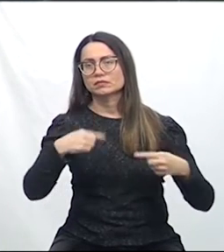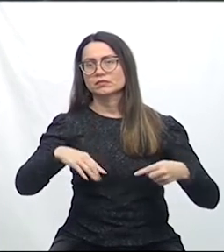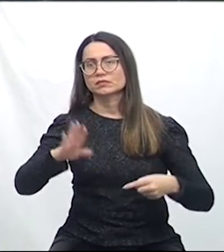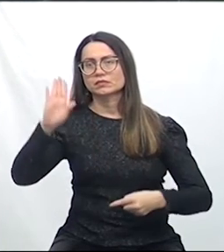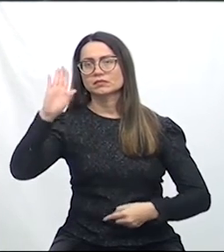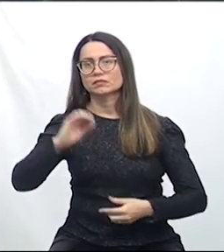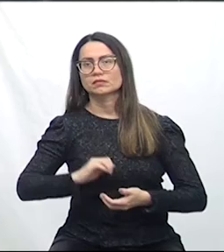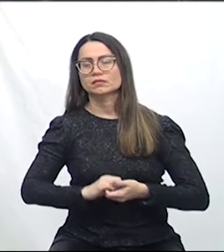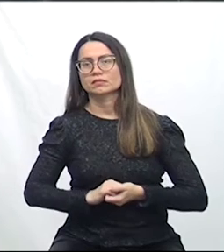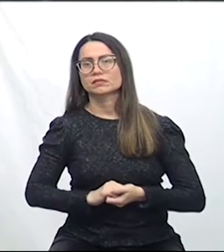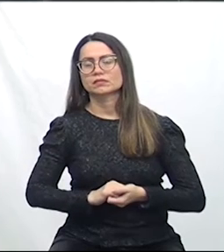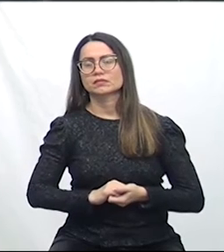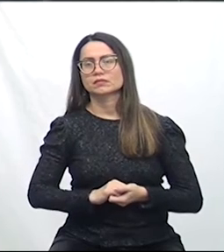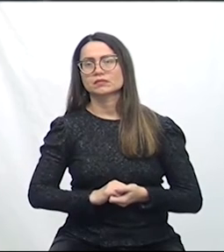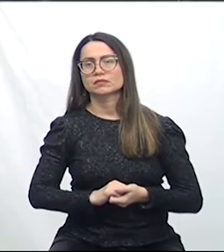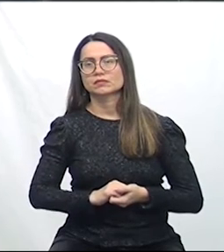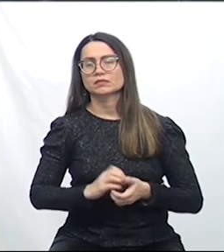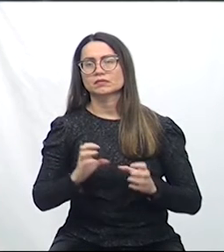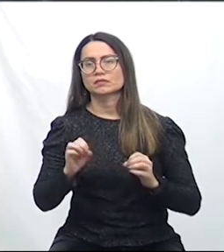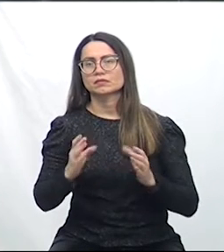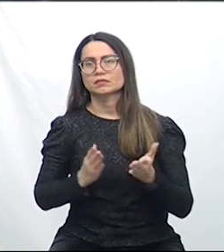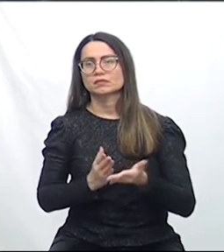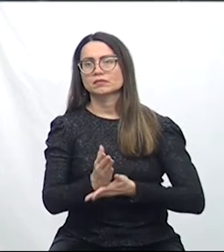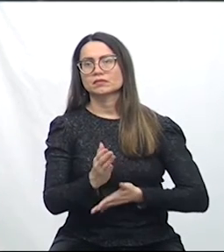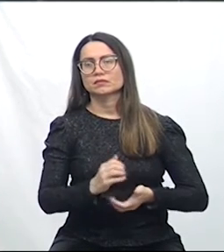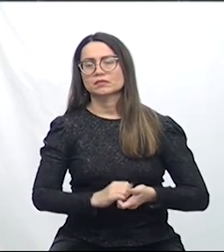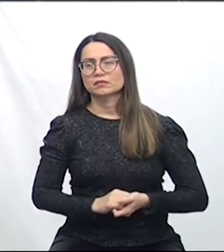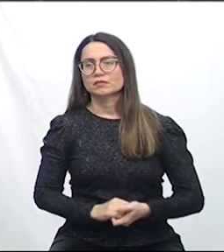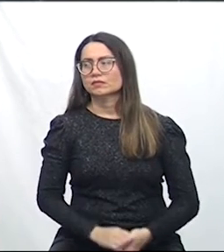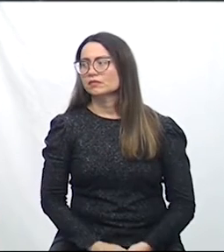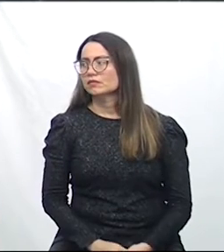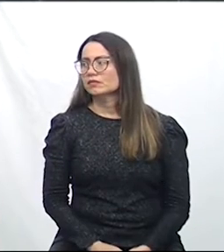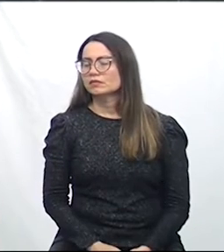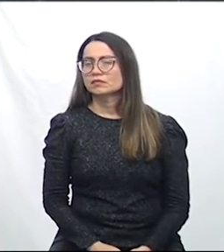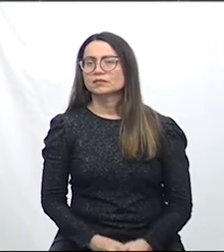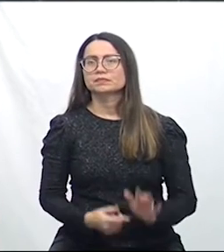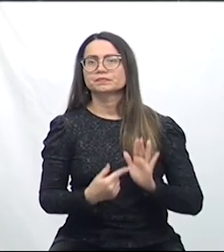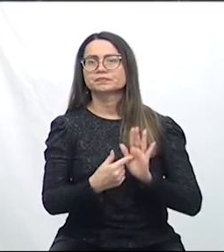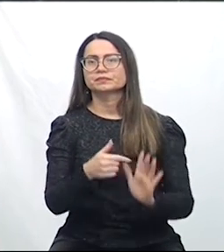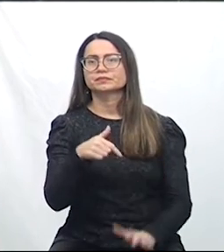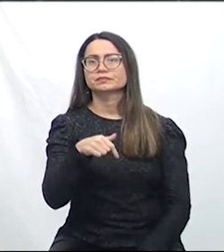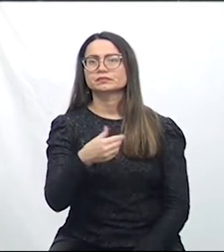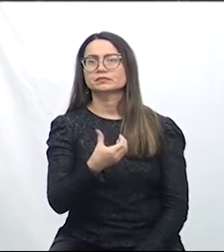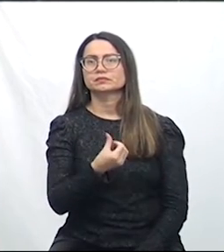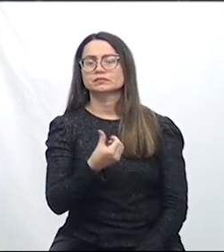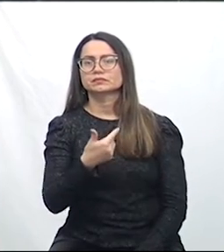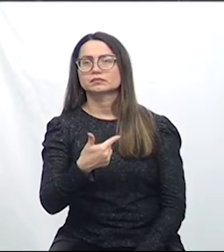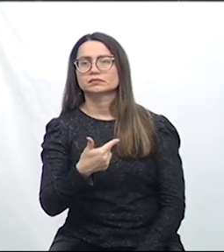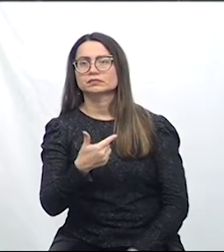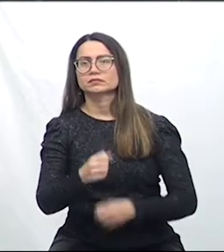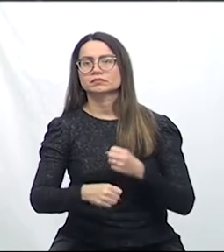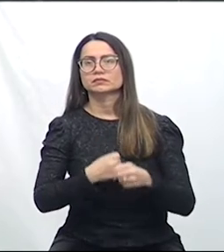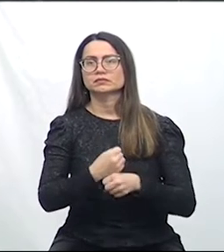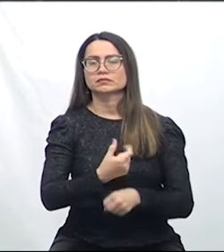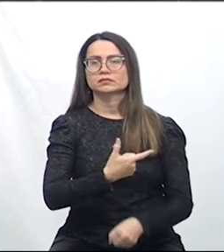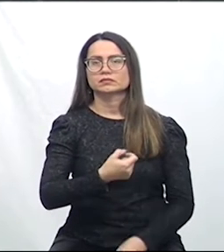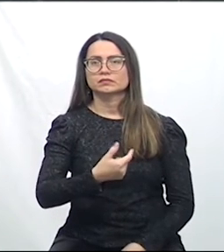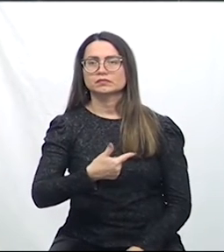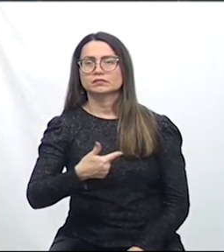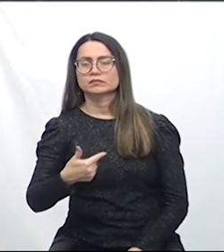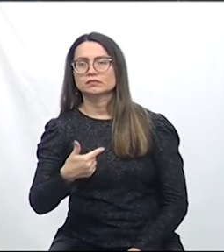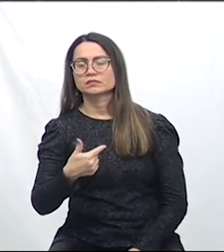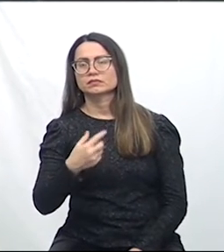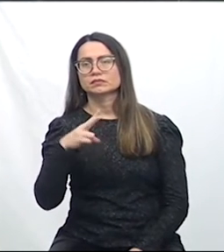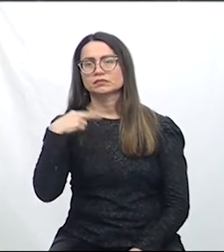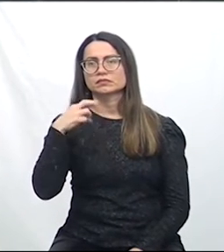como estão, os contrários se manifestem. Aprovado por unanimidade. Indicação 762-2022, vereador Miguel Perini, reparos